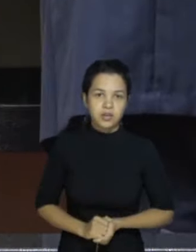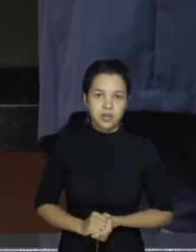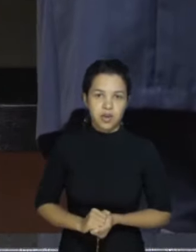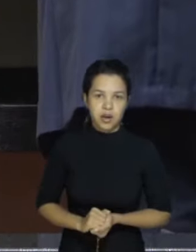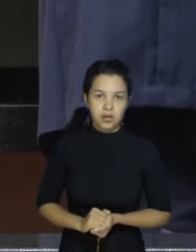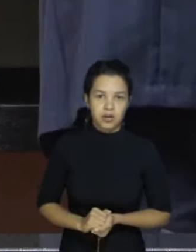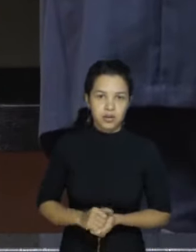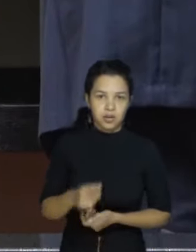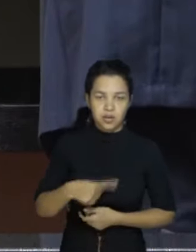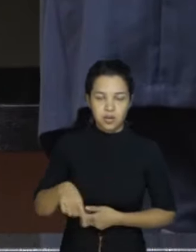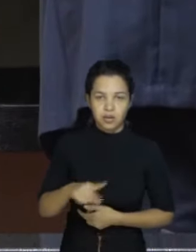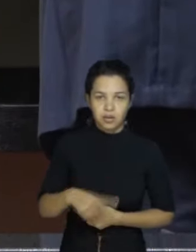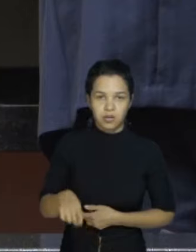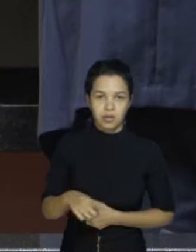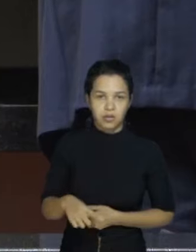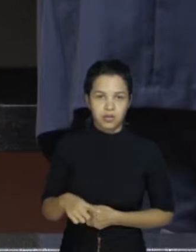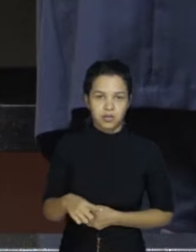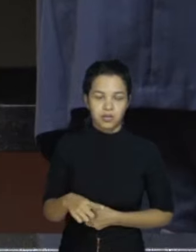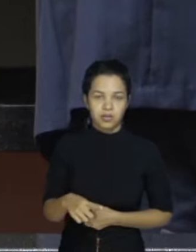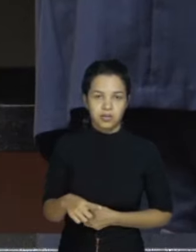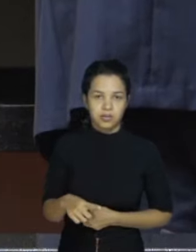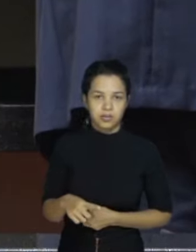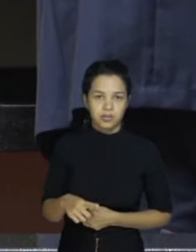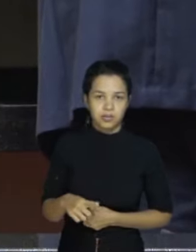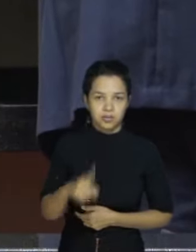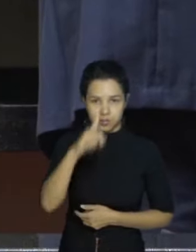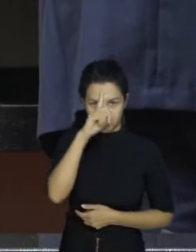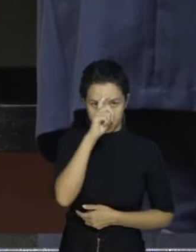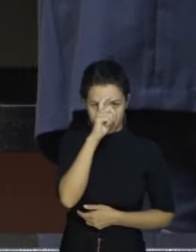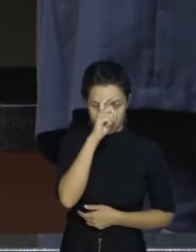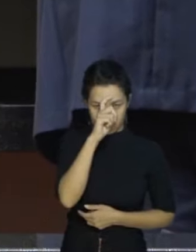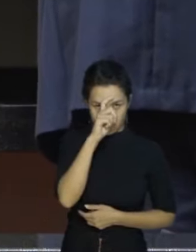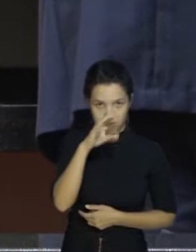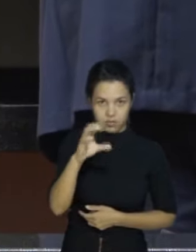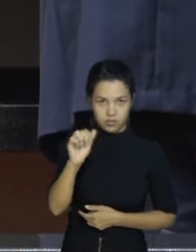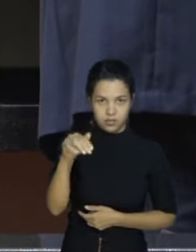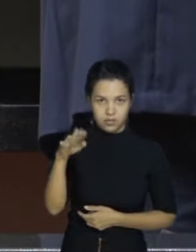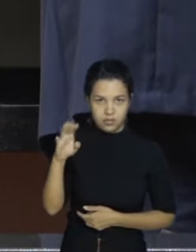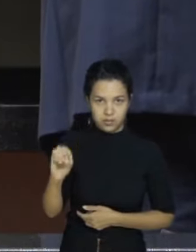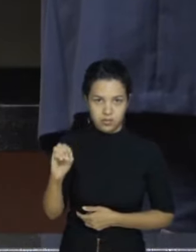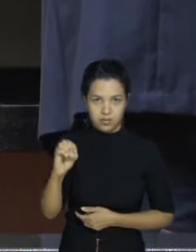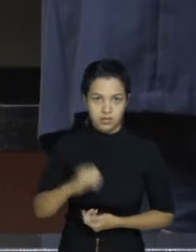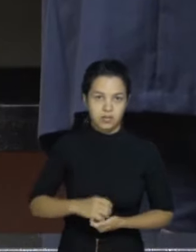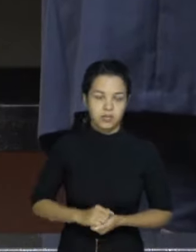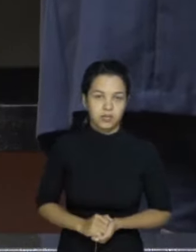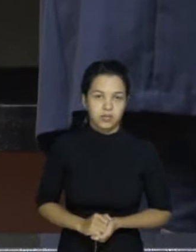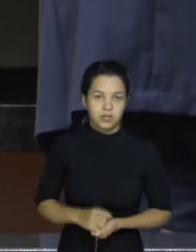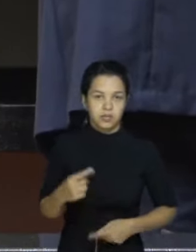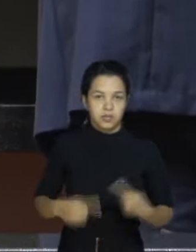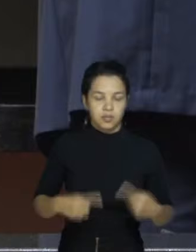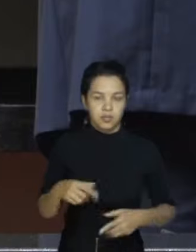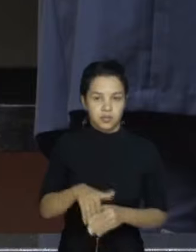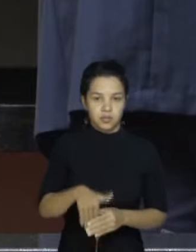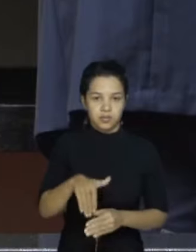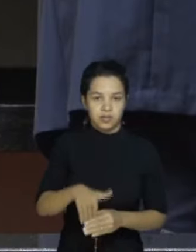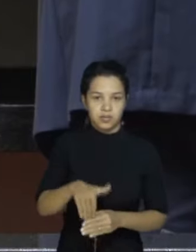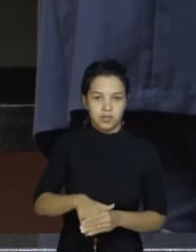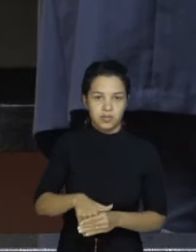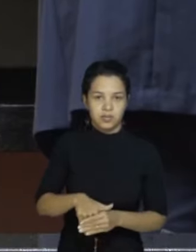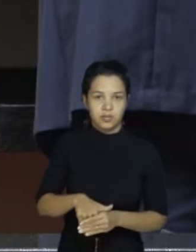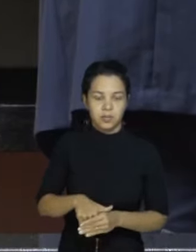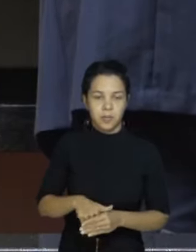pela conquista do título no futebol Regional de campanha discussão 90ª discutir em votação deputados que aprovam permanência